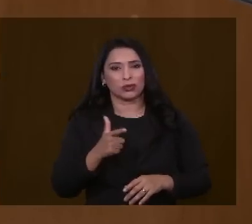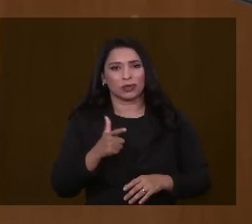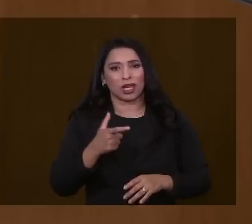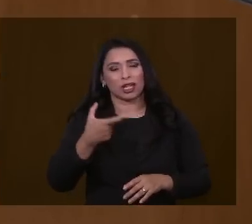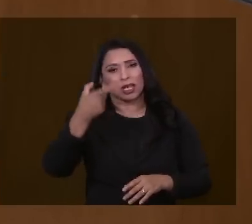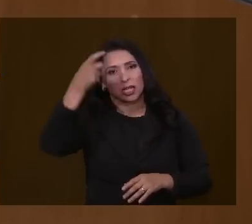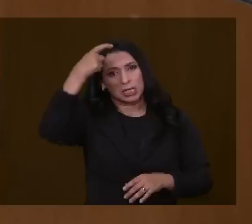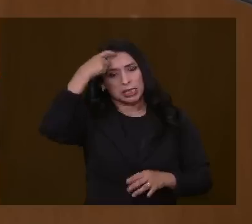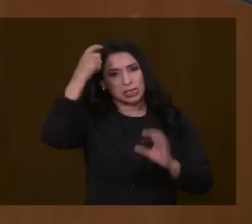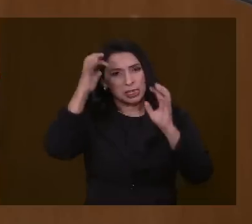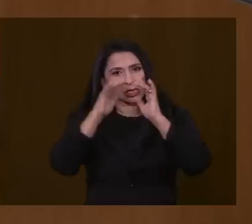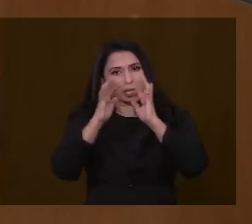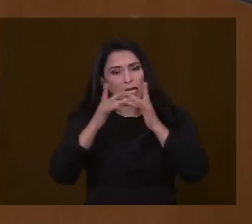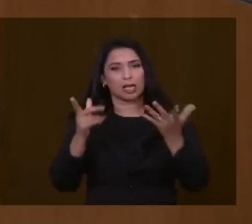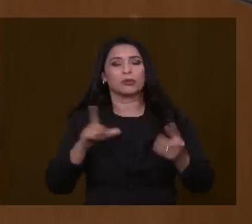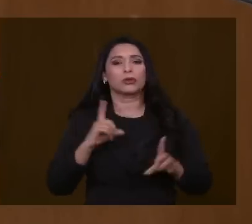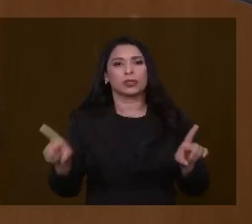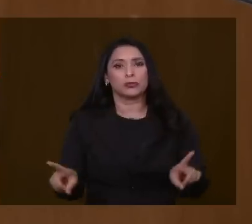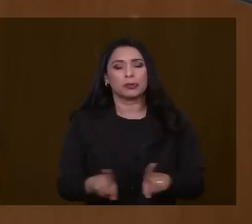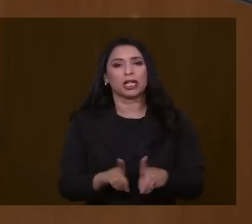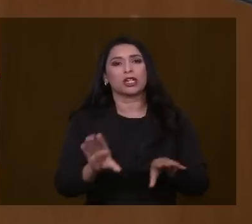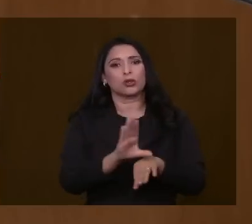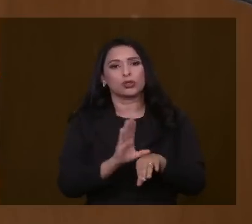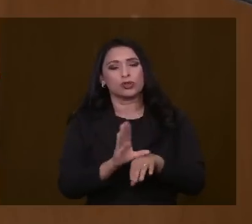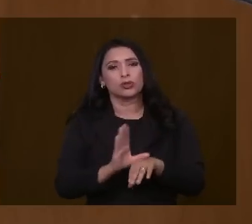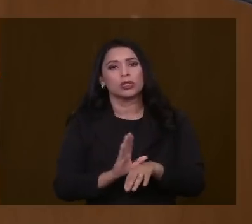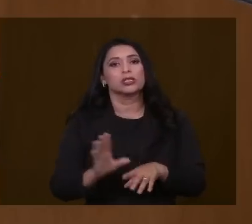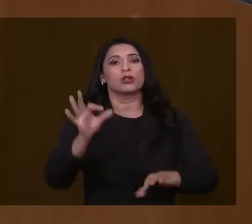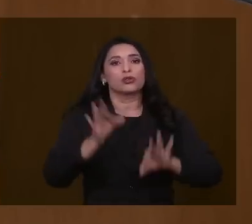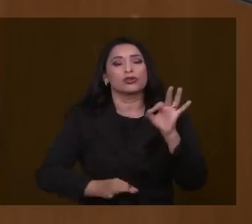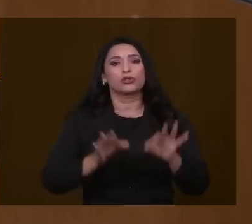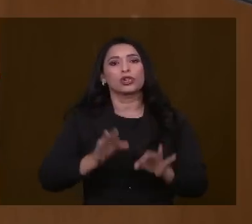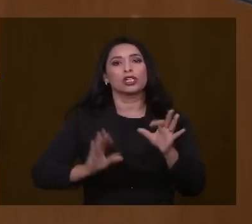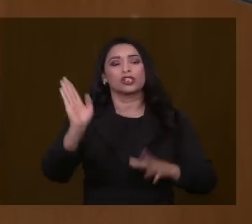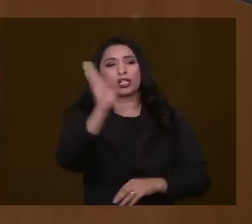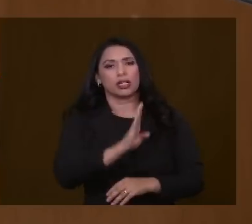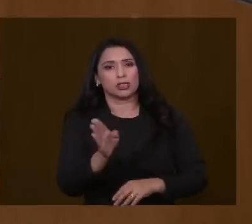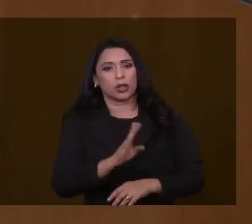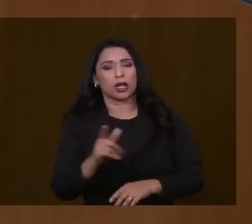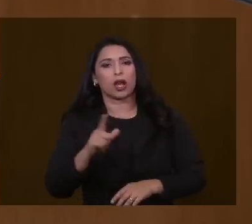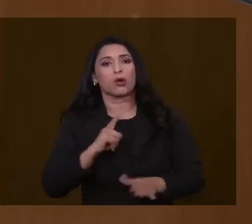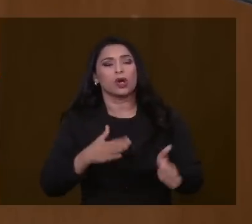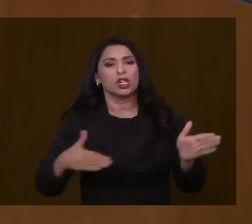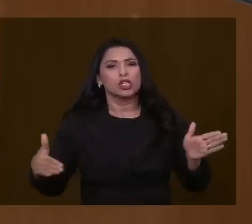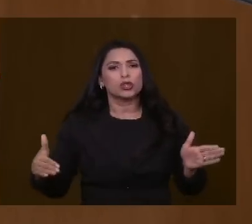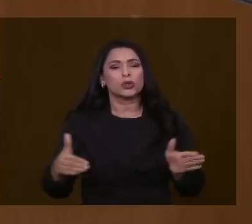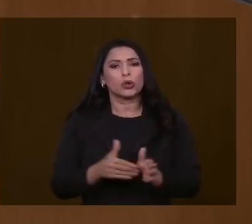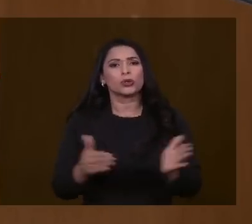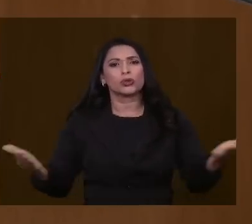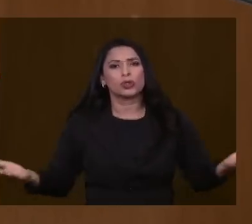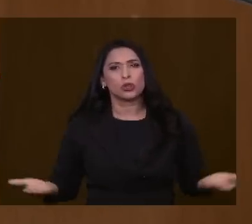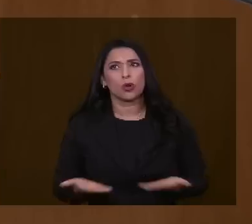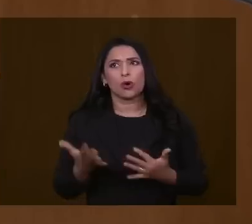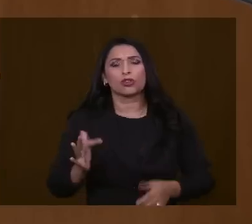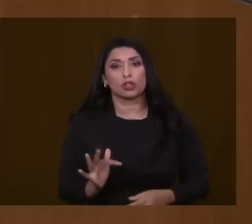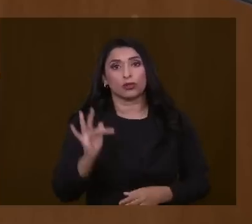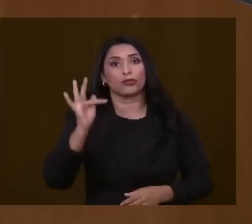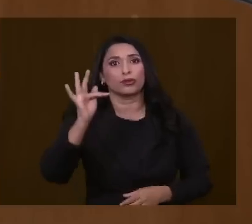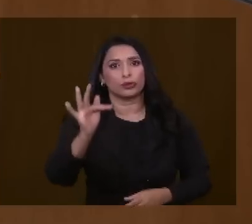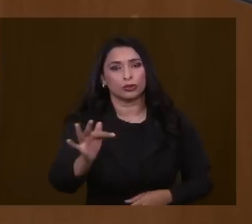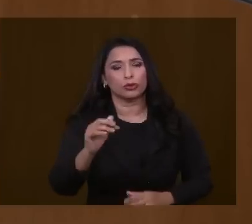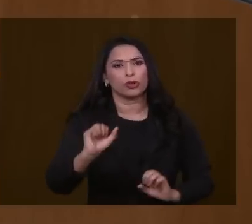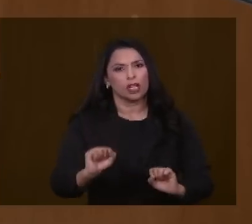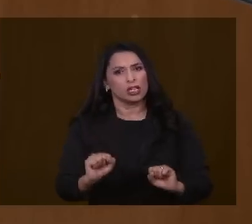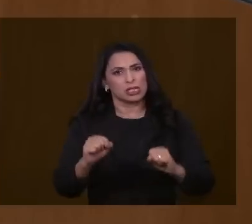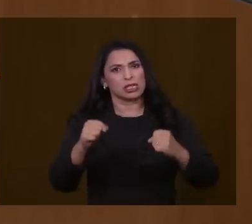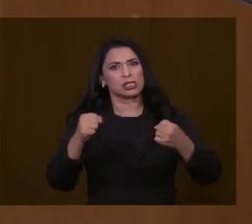consciência jurídica nacional e servirão como base inescapável a todos aqueles que hoje e amanhã devotarem-se ao